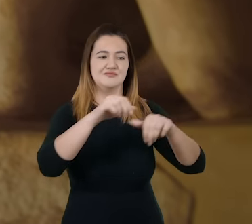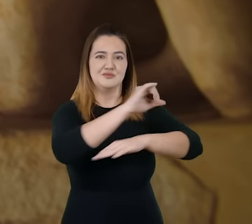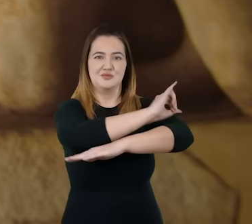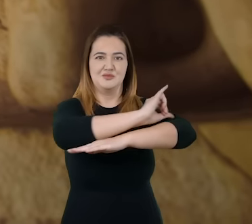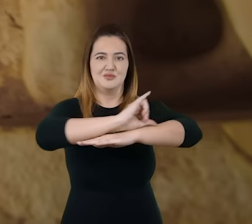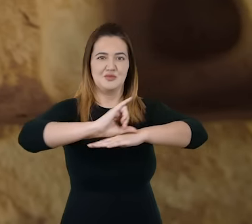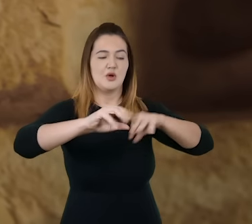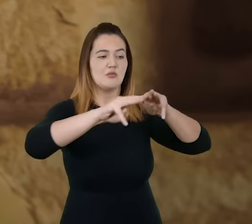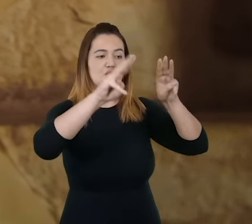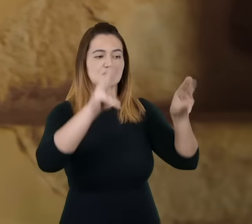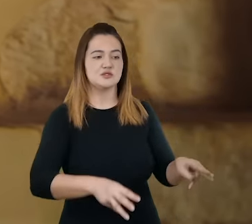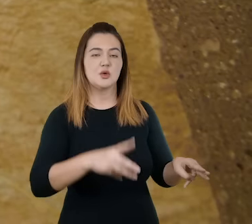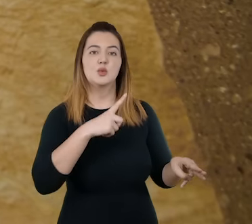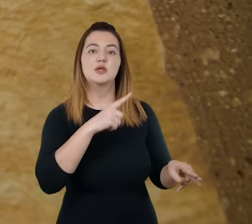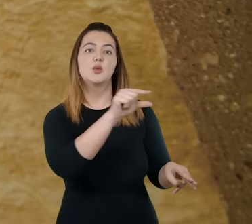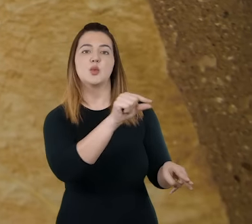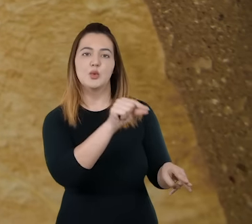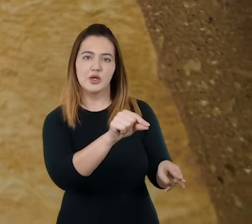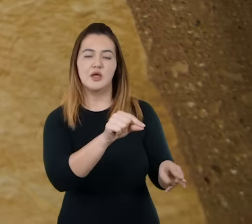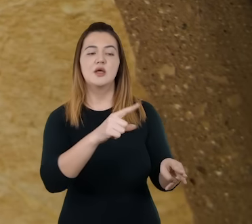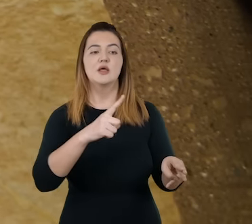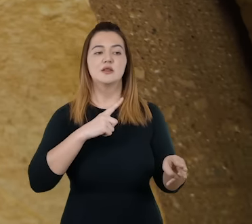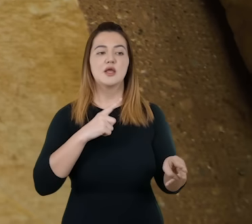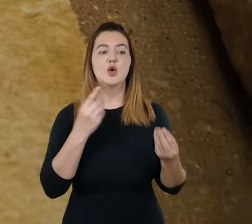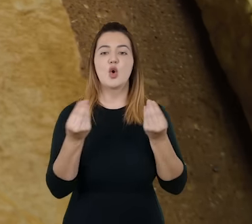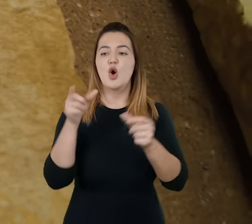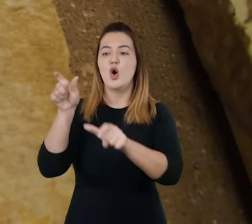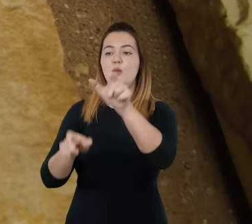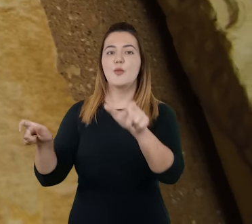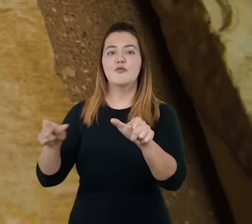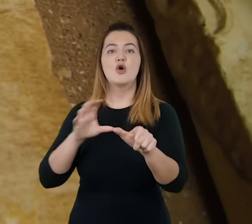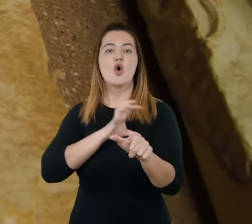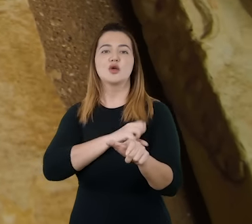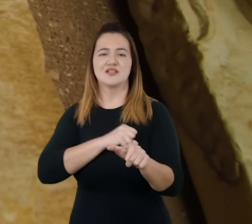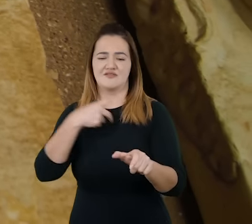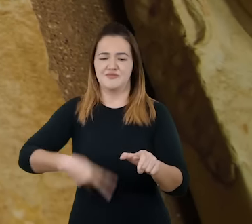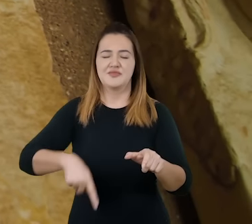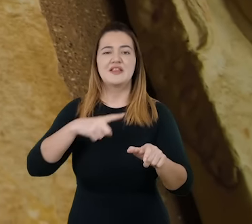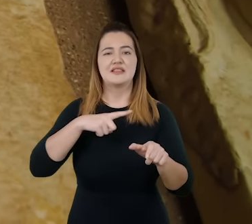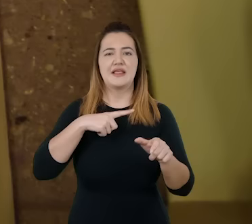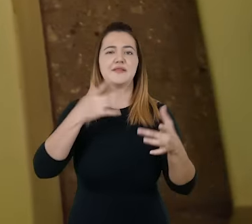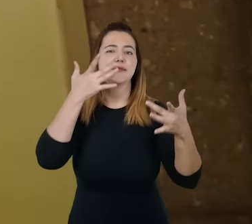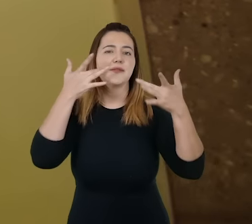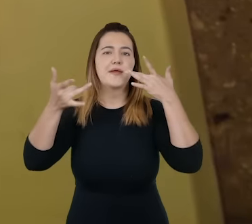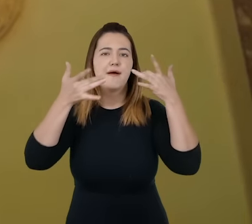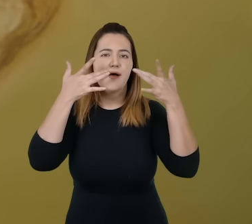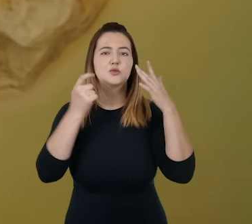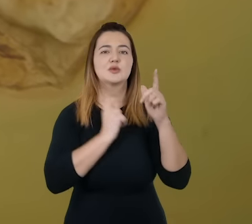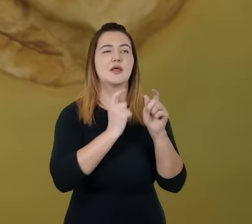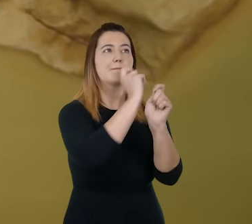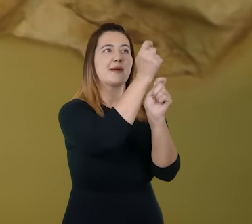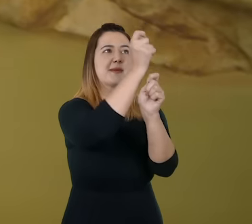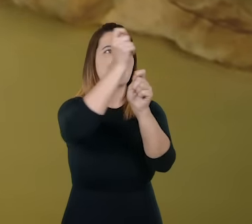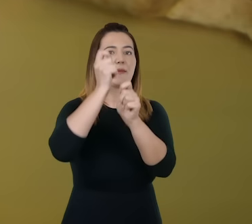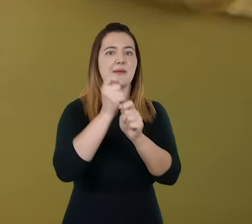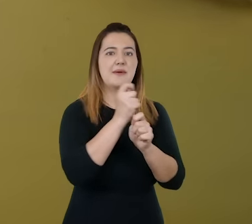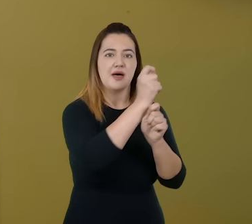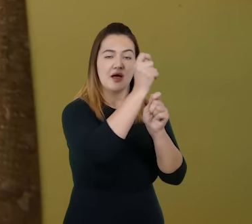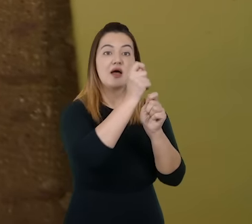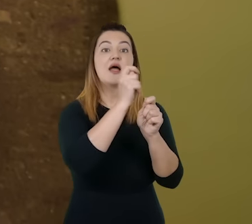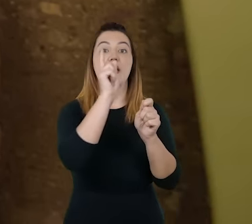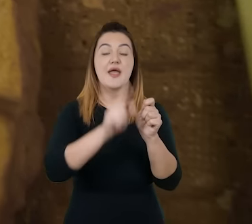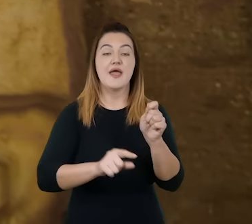da história dessa cidade, do divertimento do povo, o teatro. Aqui você vê várias cenas entalhadas originais